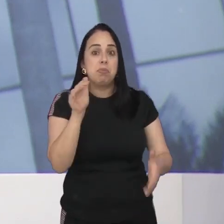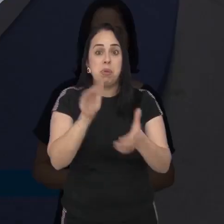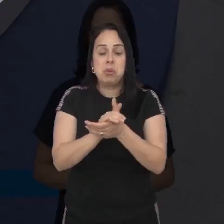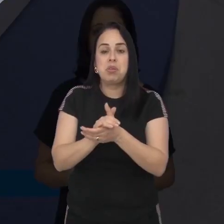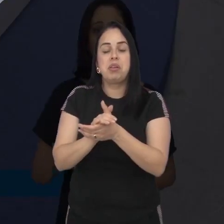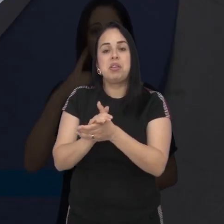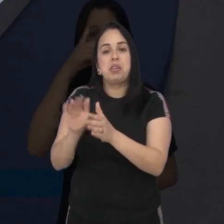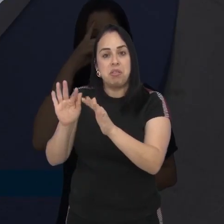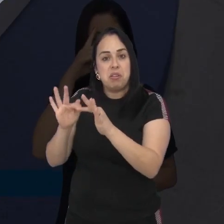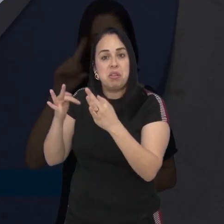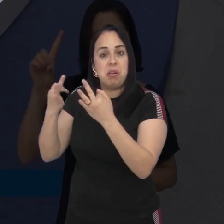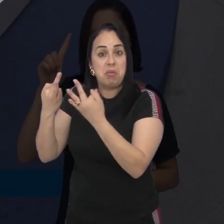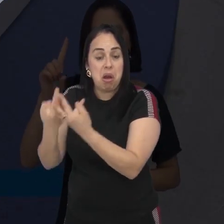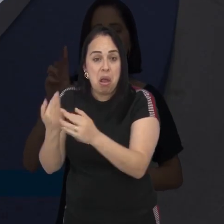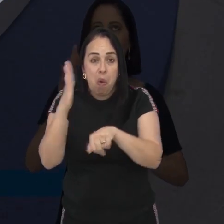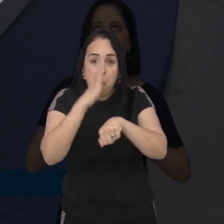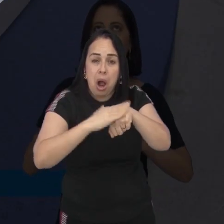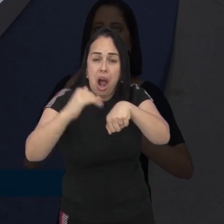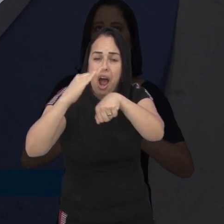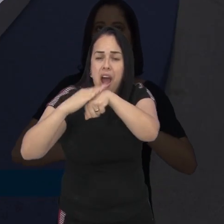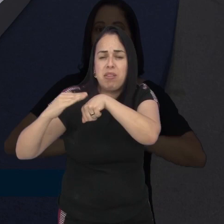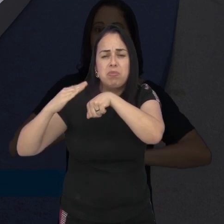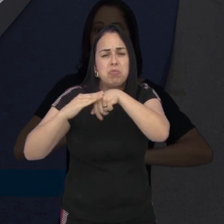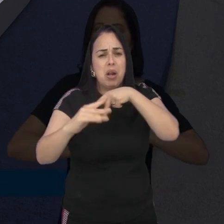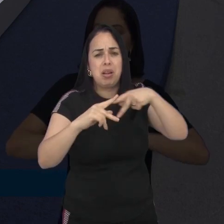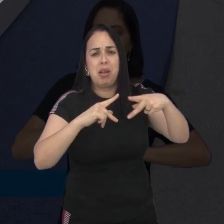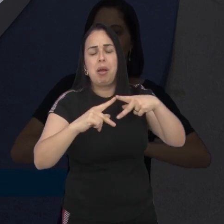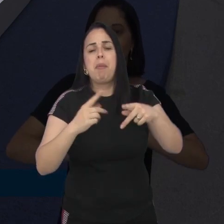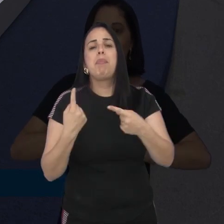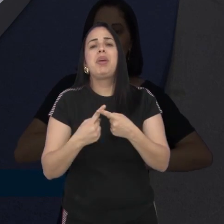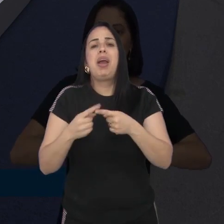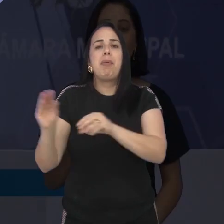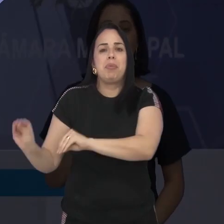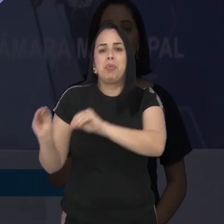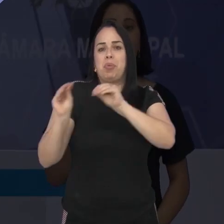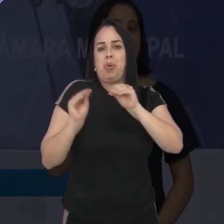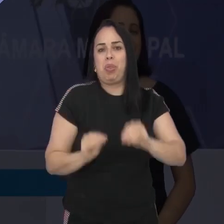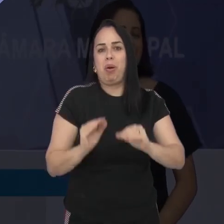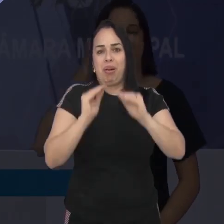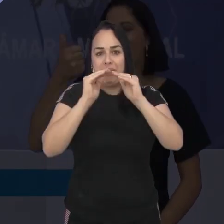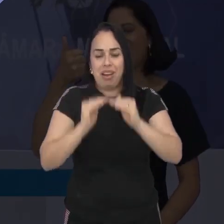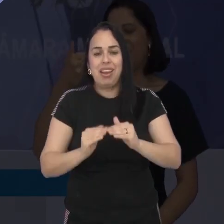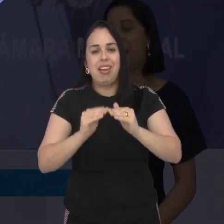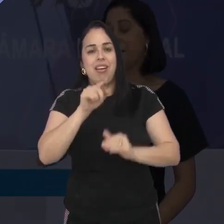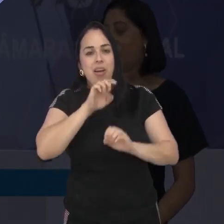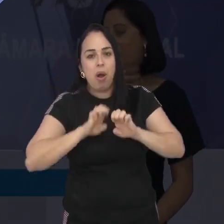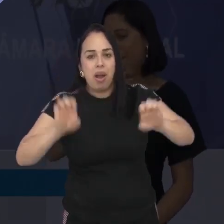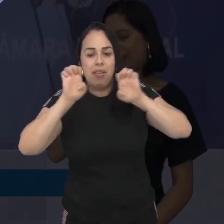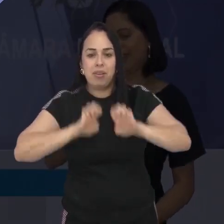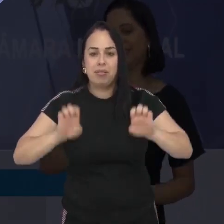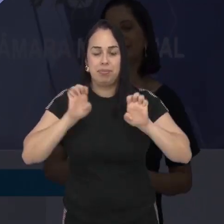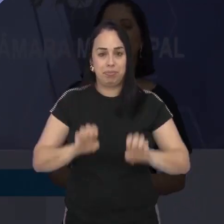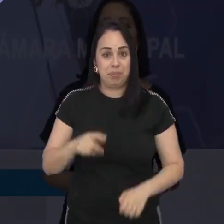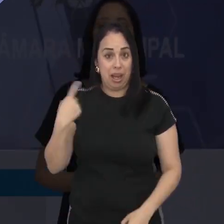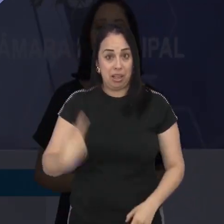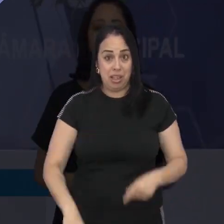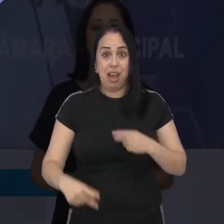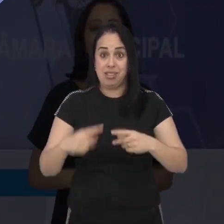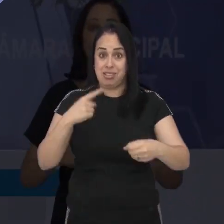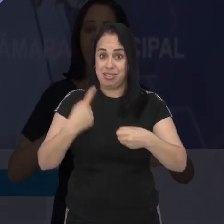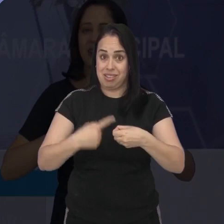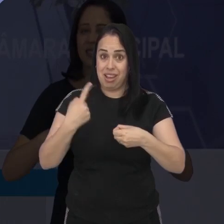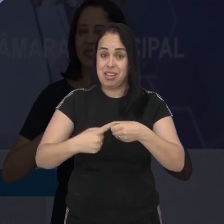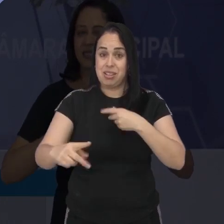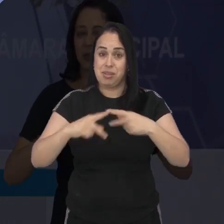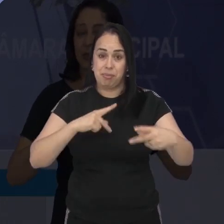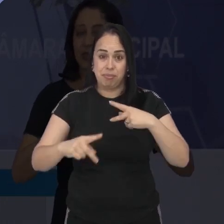carinho muito grande por São José, cidade que escolheram como lar e local de evangelização. A cidade de São